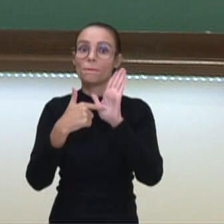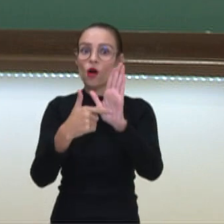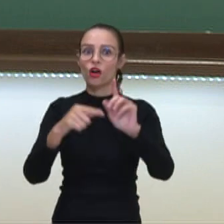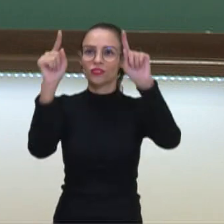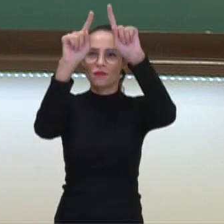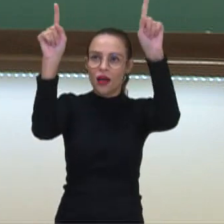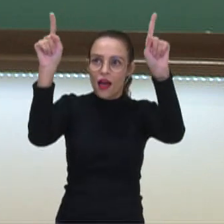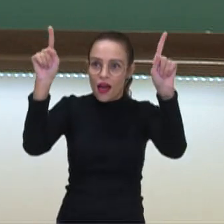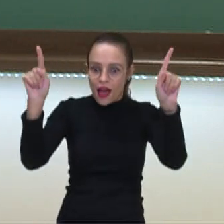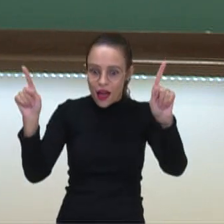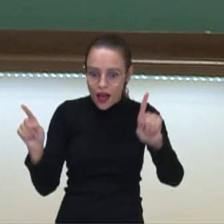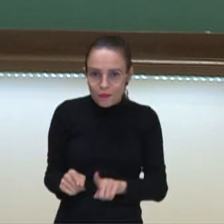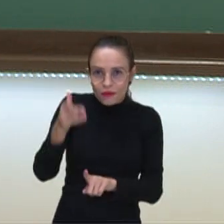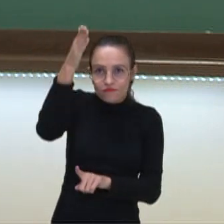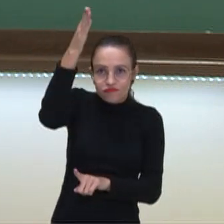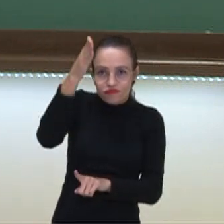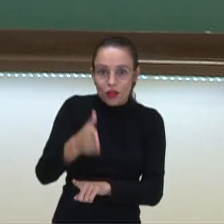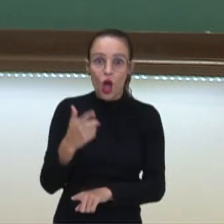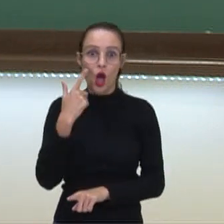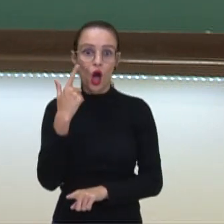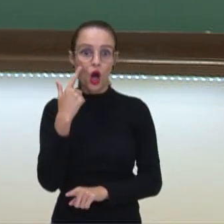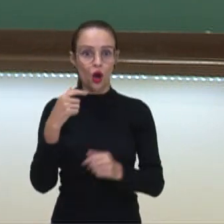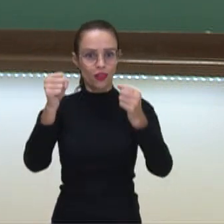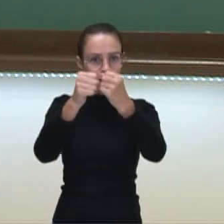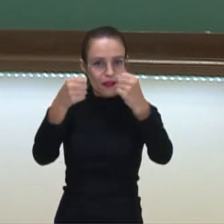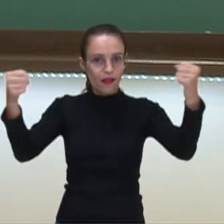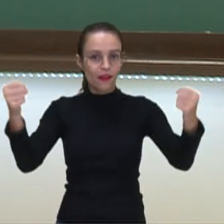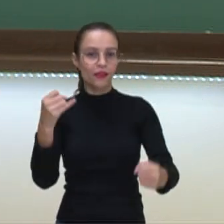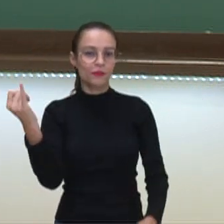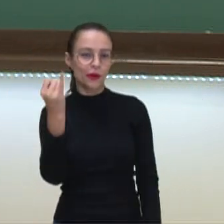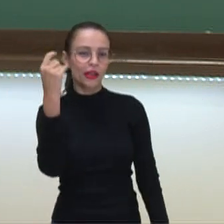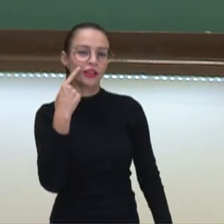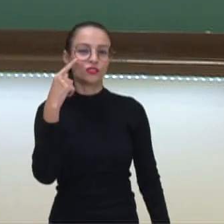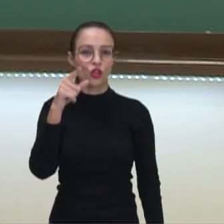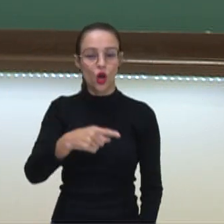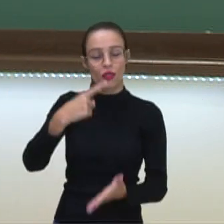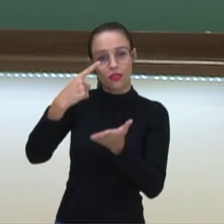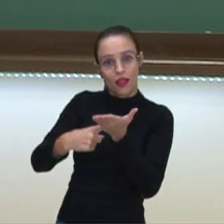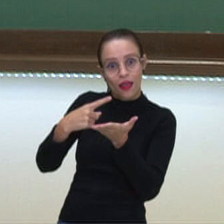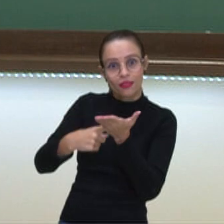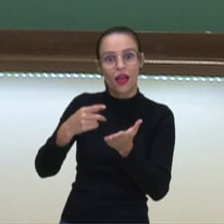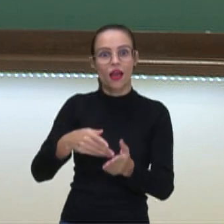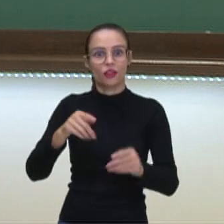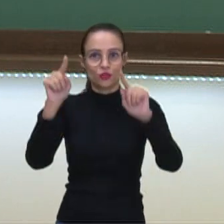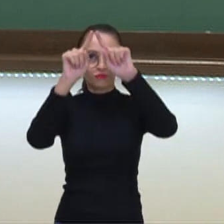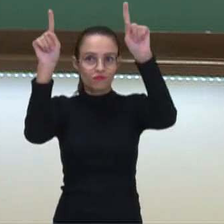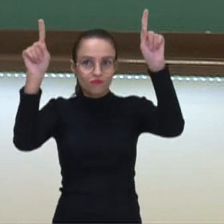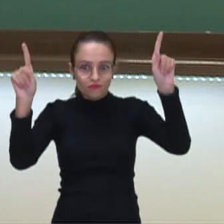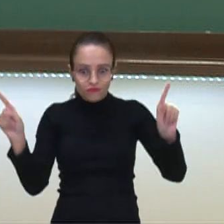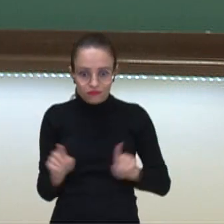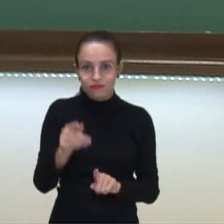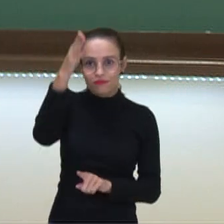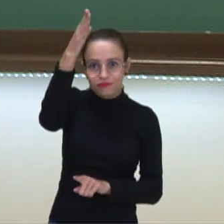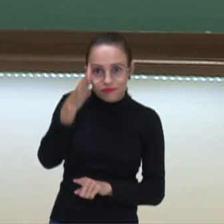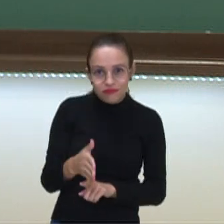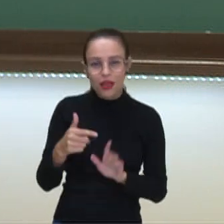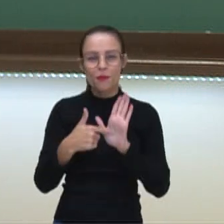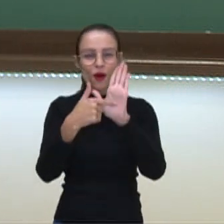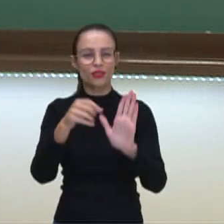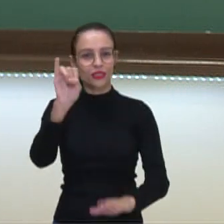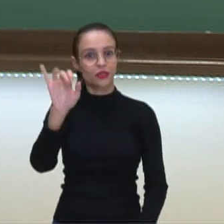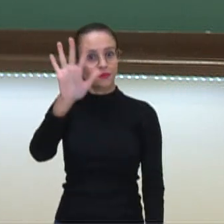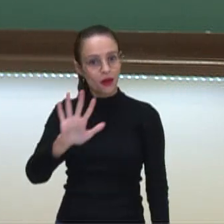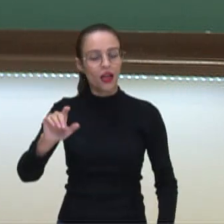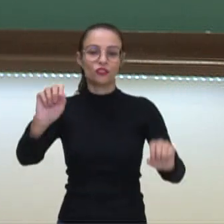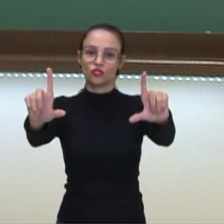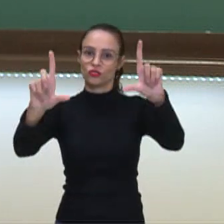para ilustrar a tua fala. Olha, vejam aqui, portanto, o Tratado de Tordesilhas. Lembre-se de certificar de que a